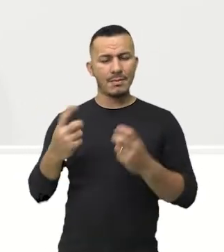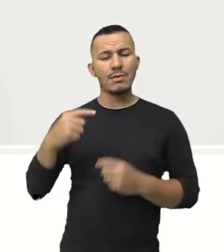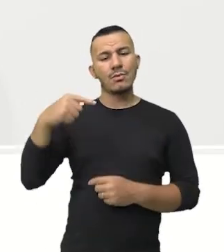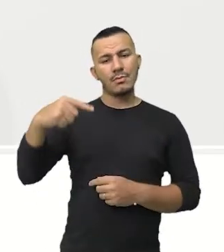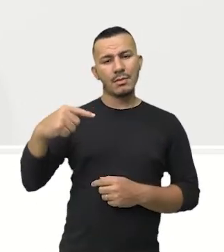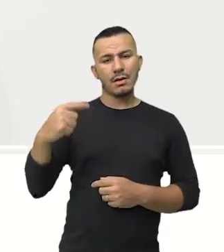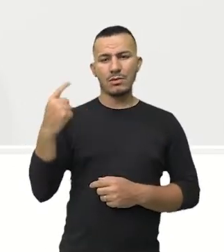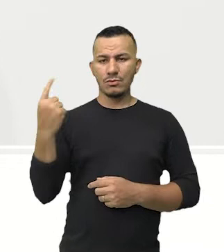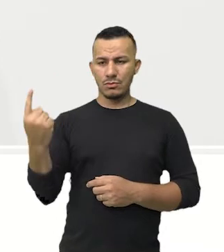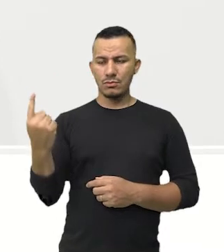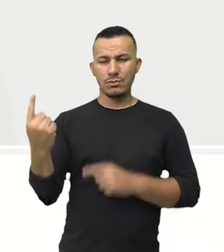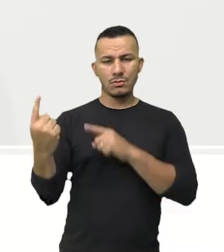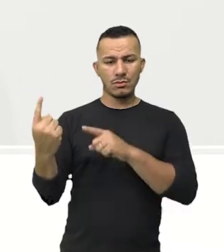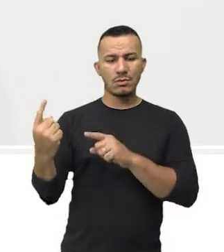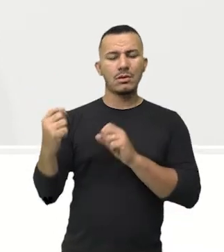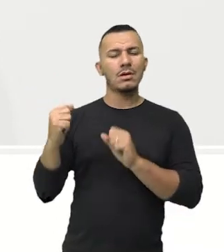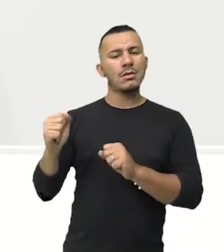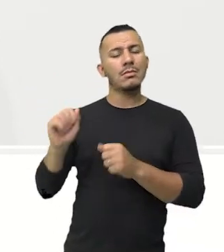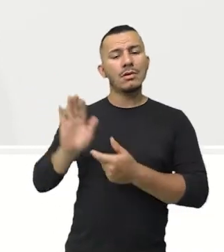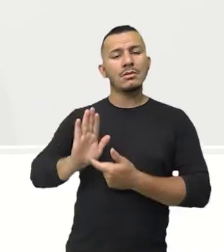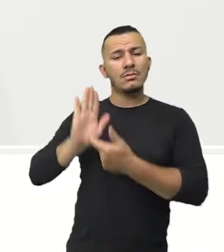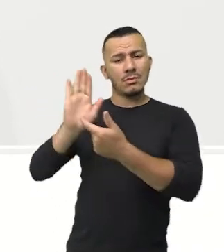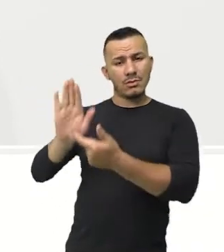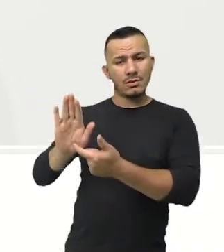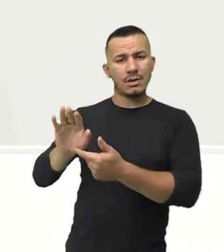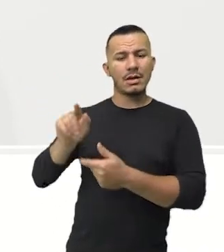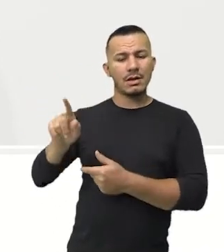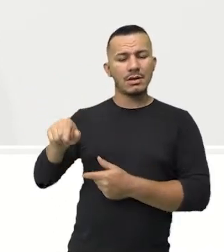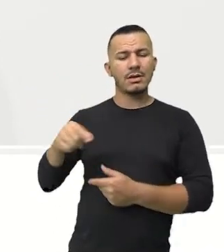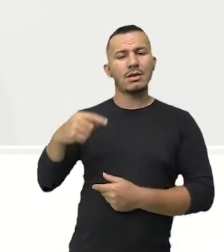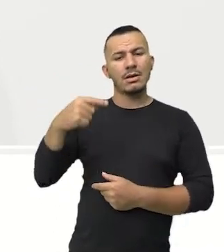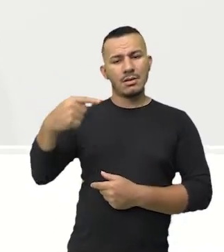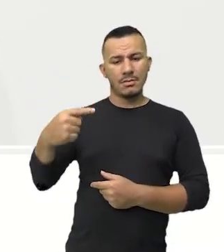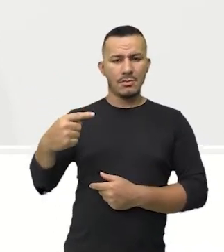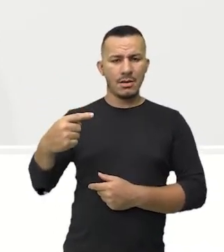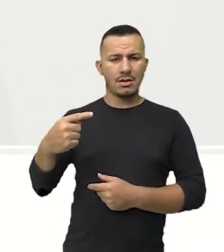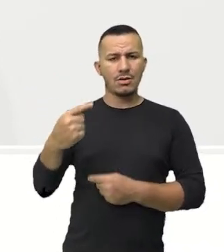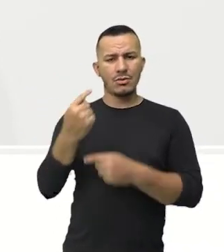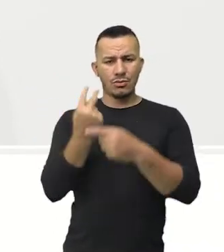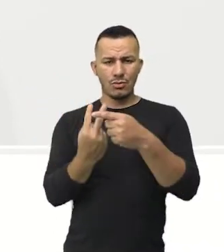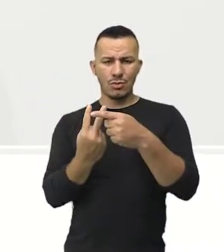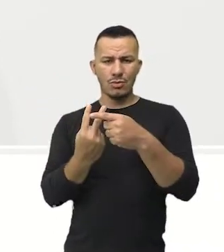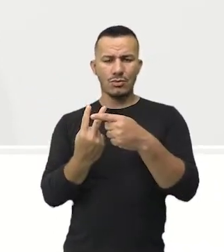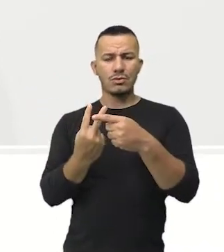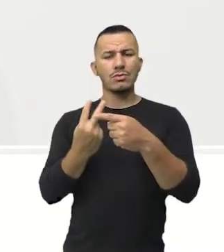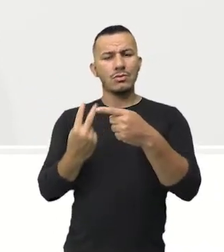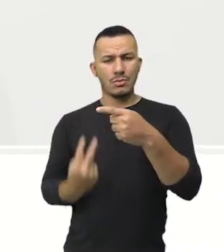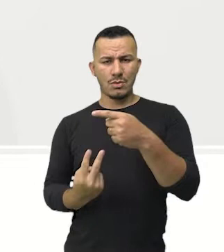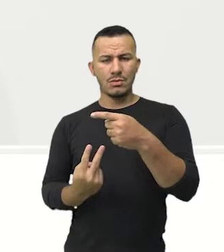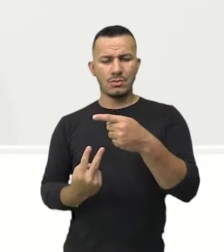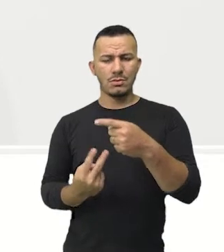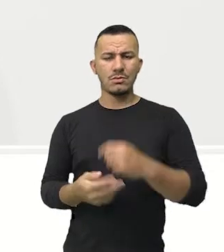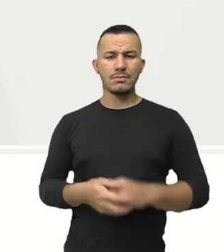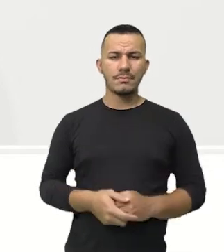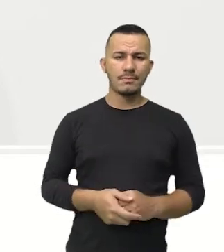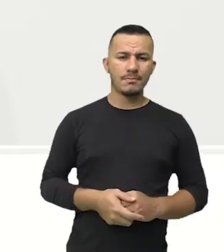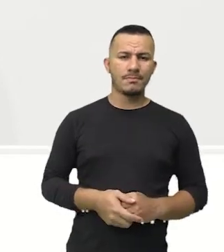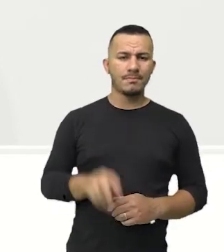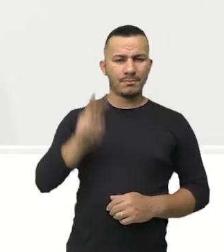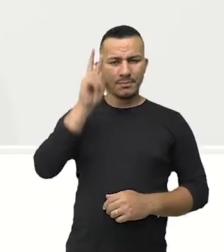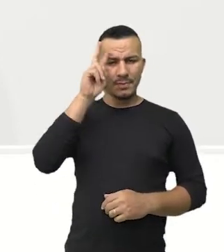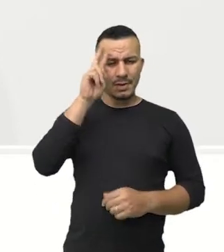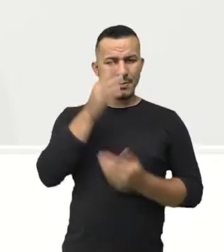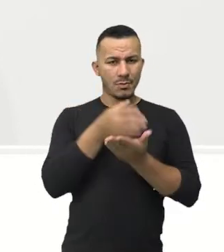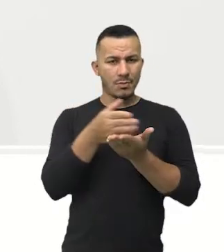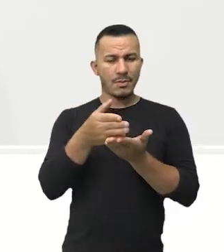1 pode ser representado como sendo menos 2 sobre 2. Olha o que eu falei para você no início